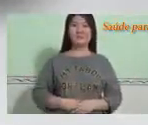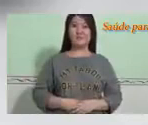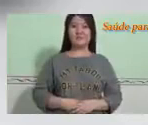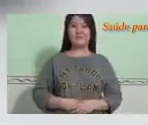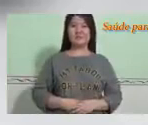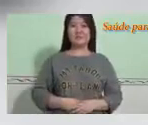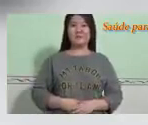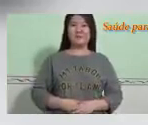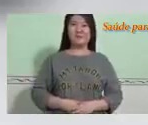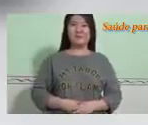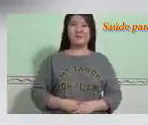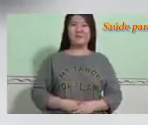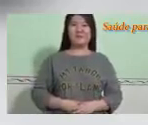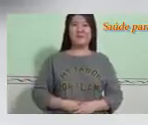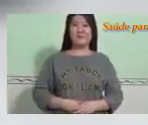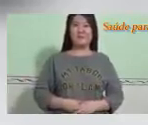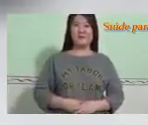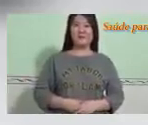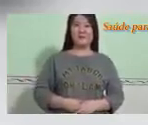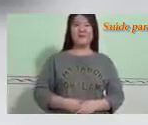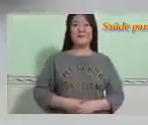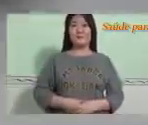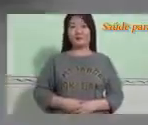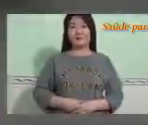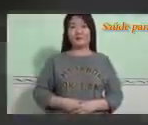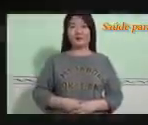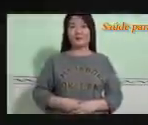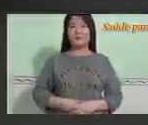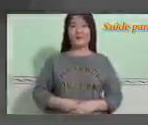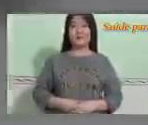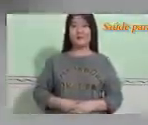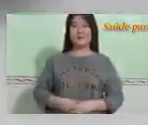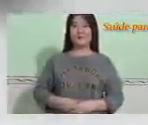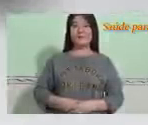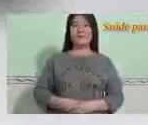suplementos e nutricionais, farmácias e supermercados,